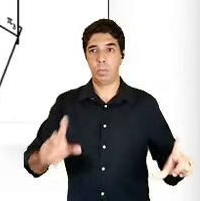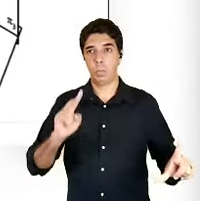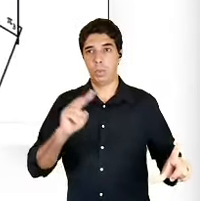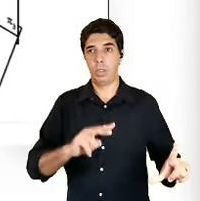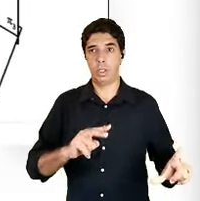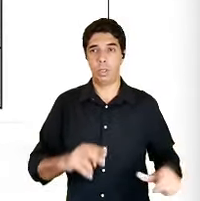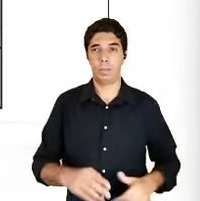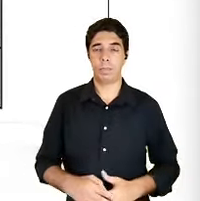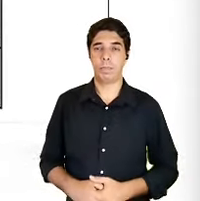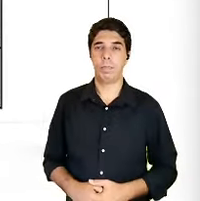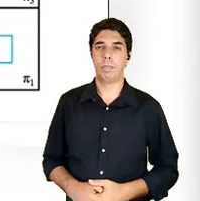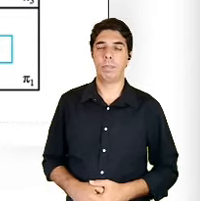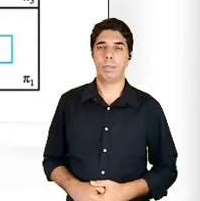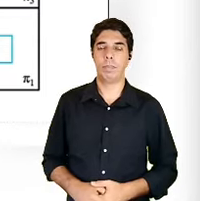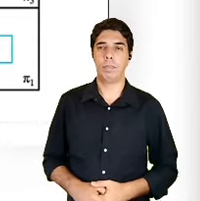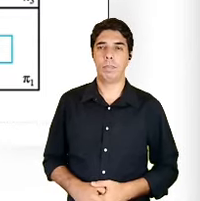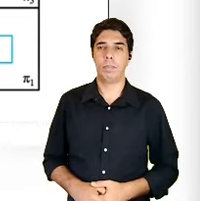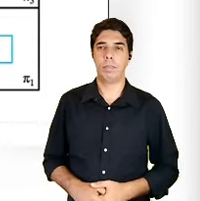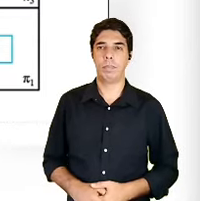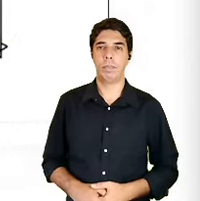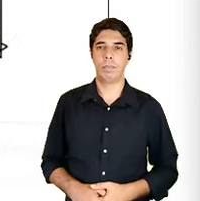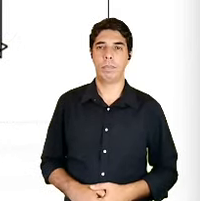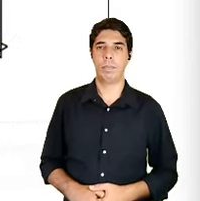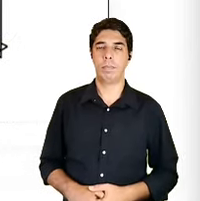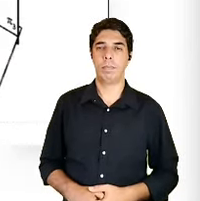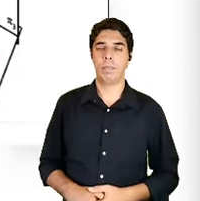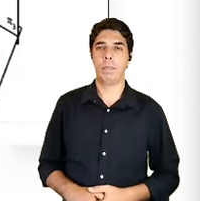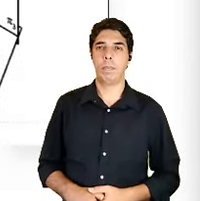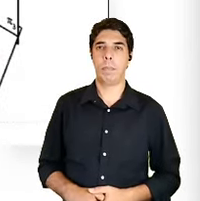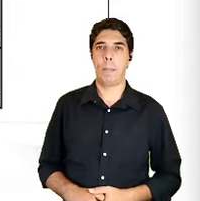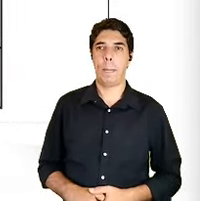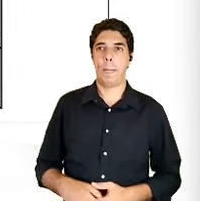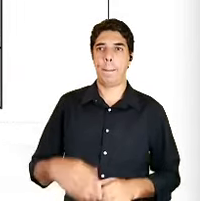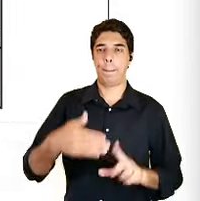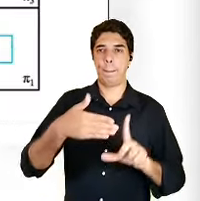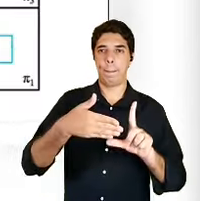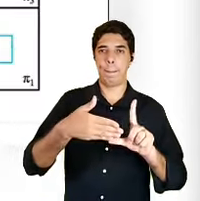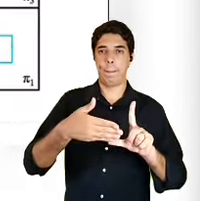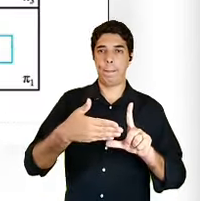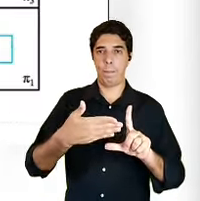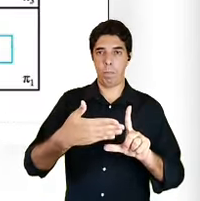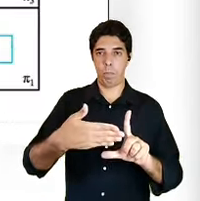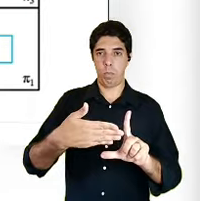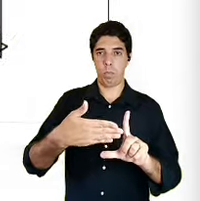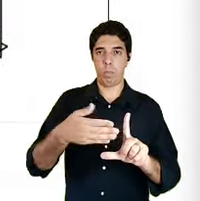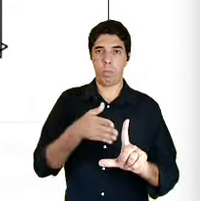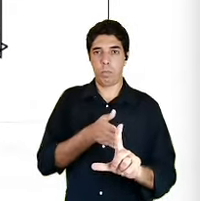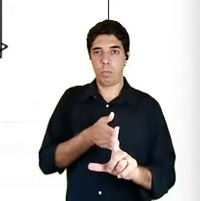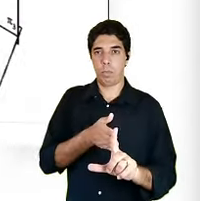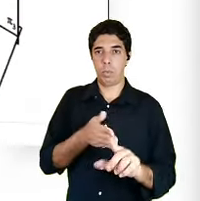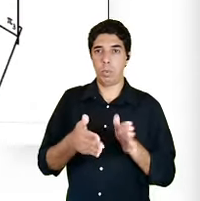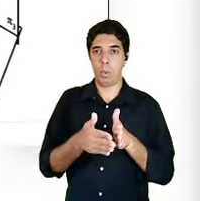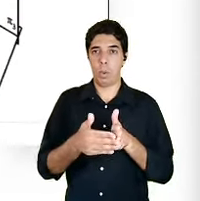superior ela ficará aqui, ó, embaixo, né, abaixo da minha vista frontal, e a vista lateral